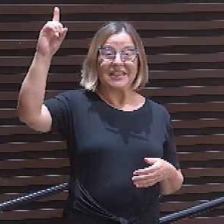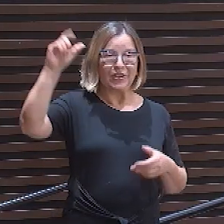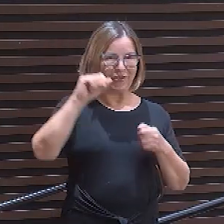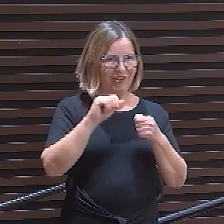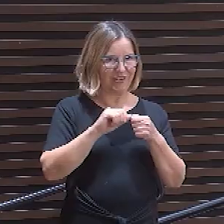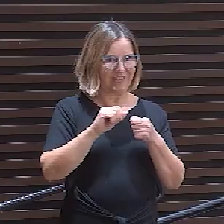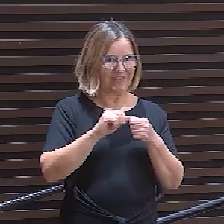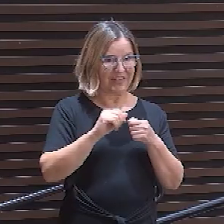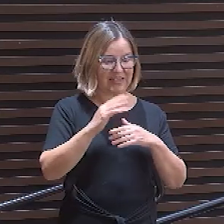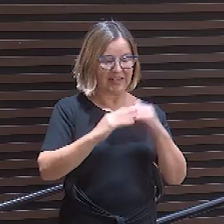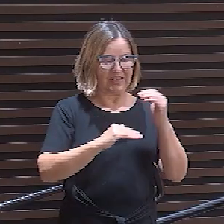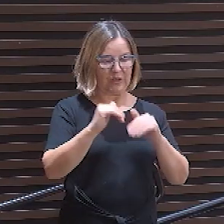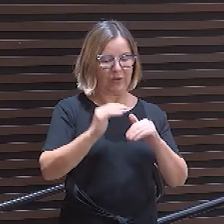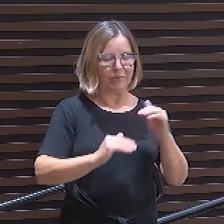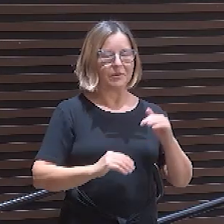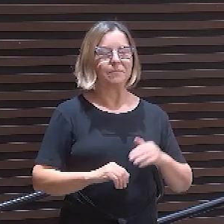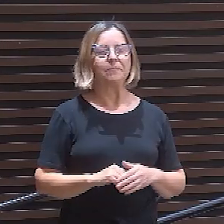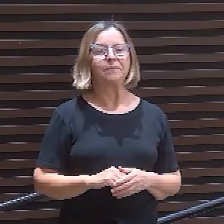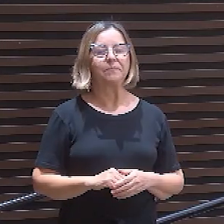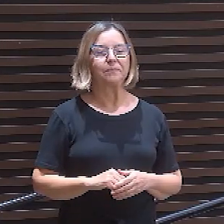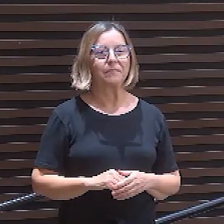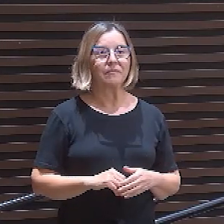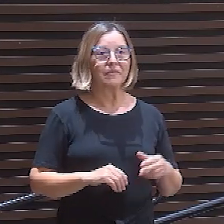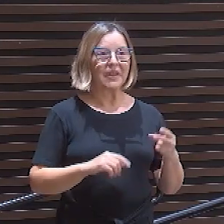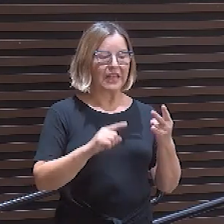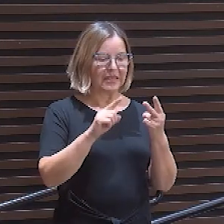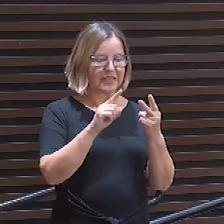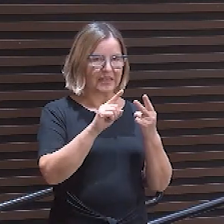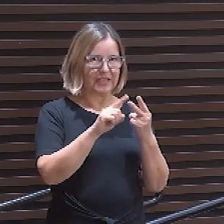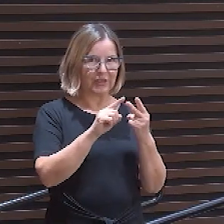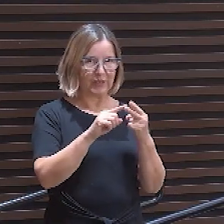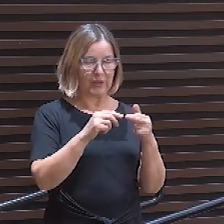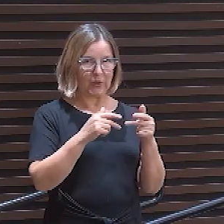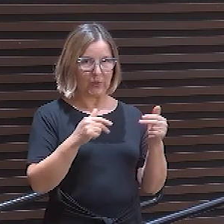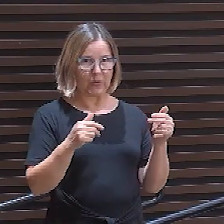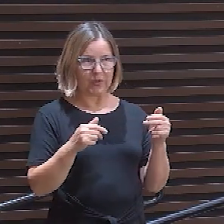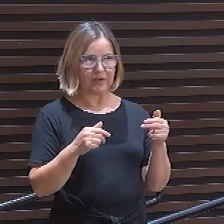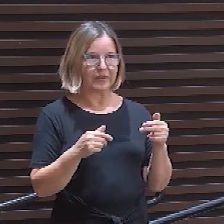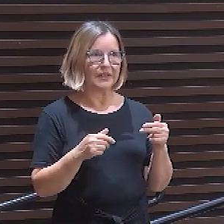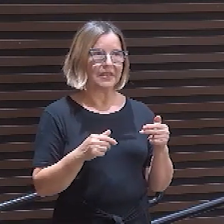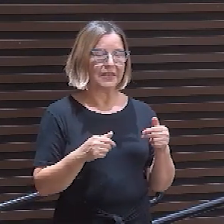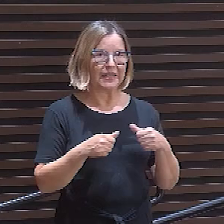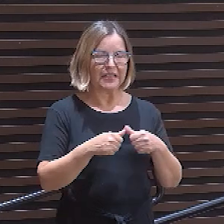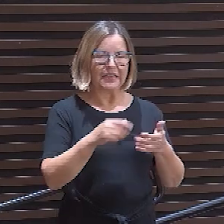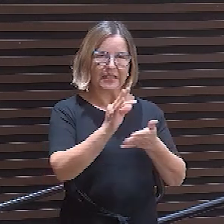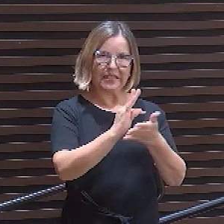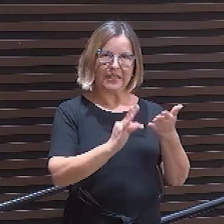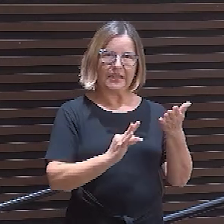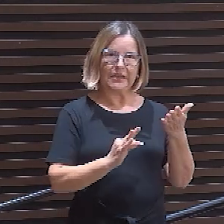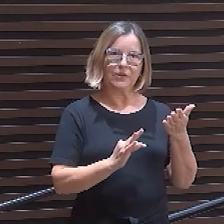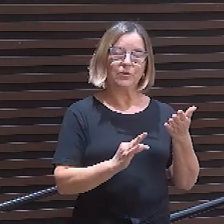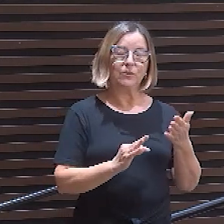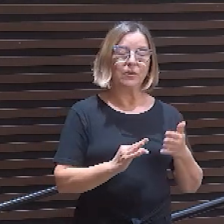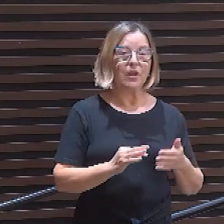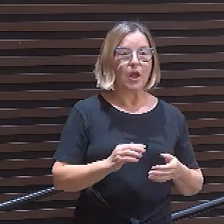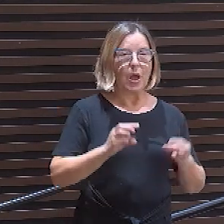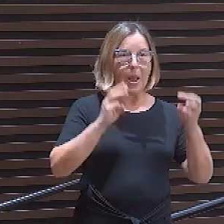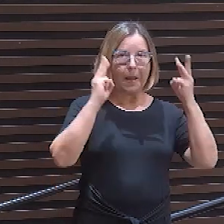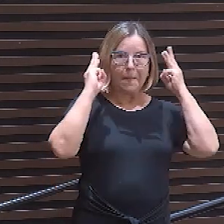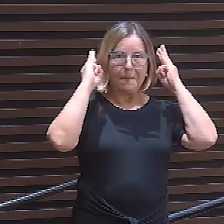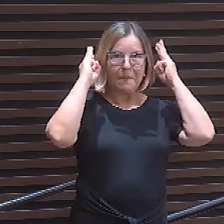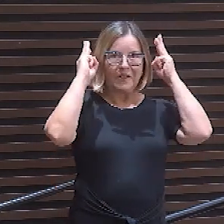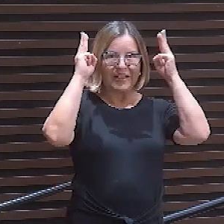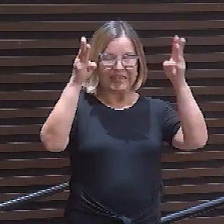A segunda coisa que nós vemos nesse texto é a renúncia de Moisés. Ele escolheu